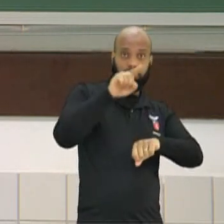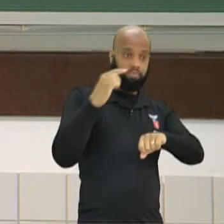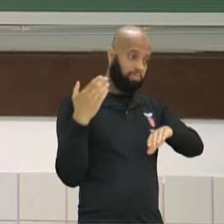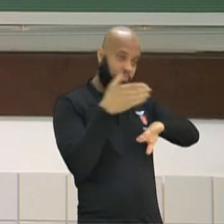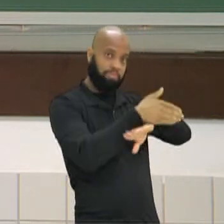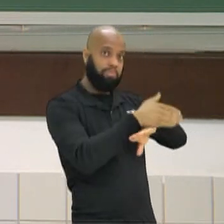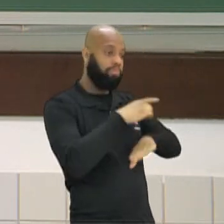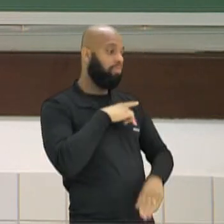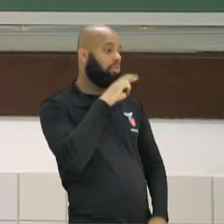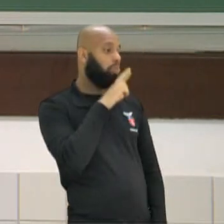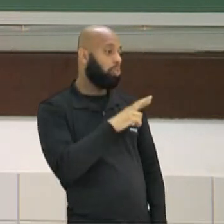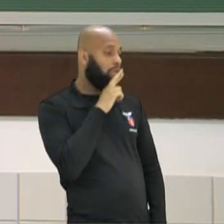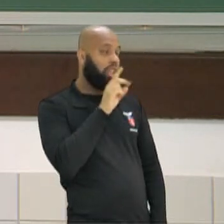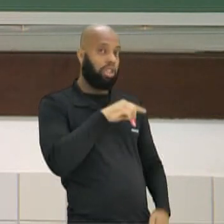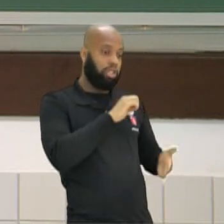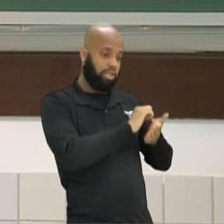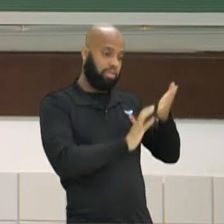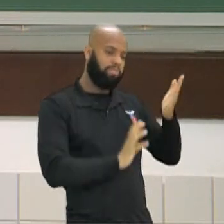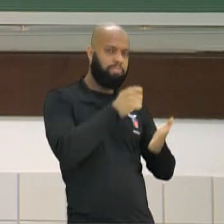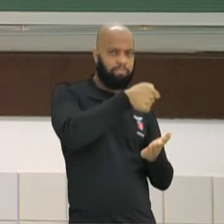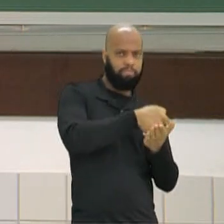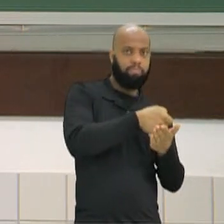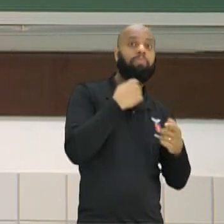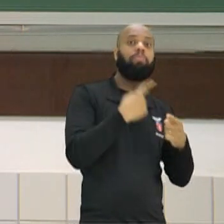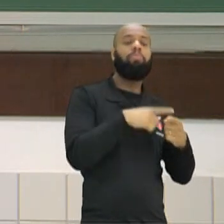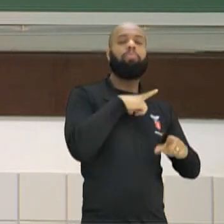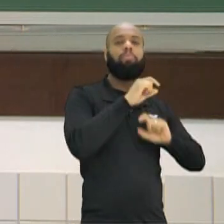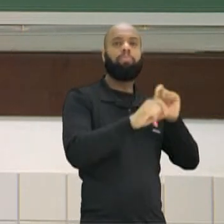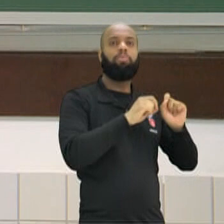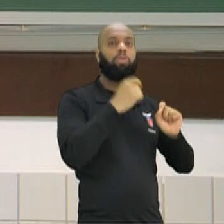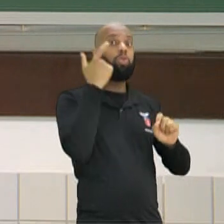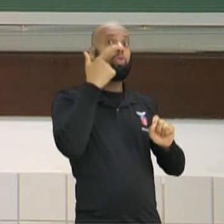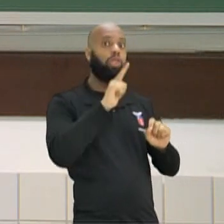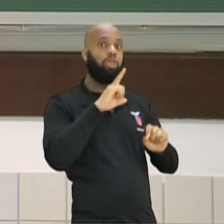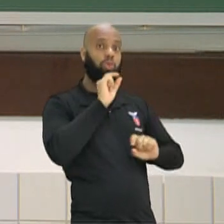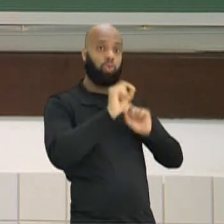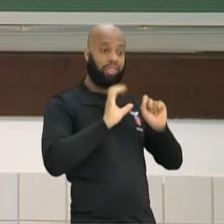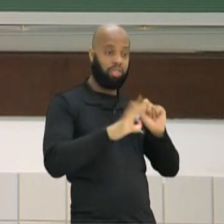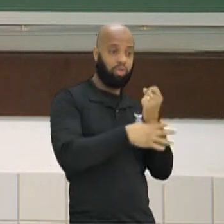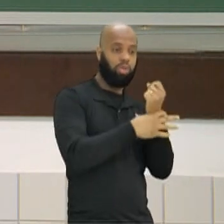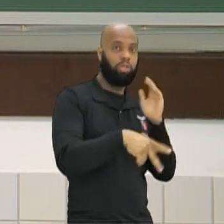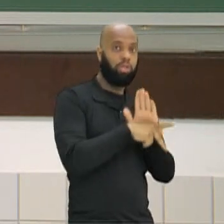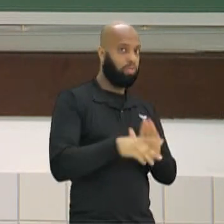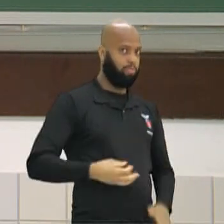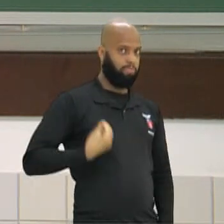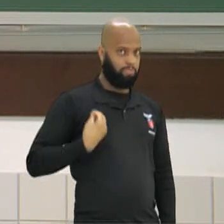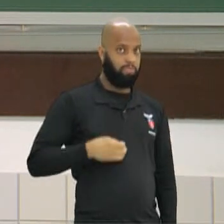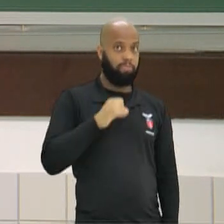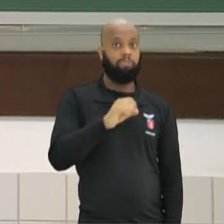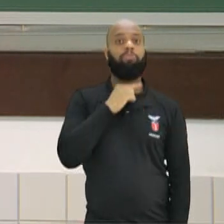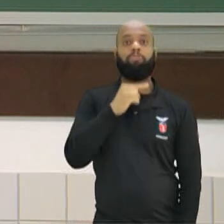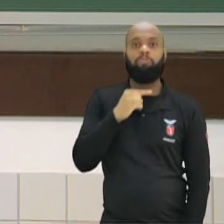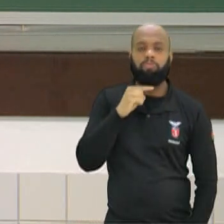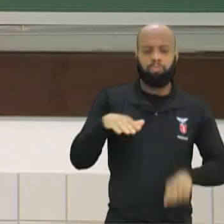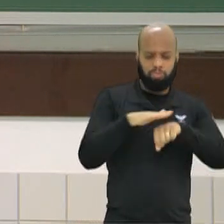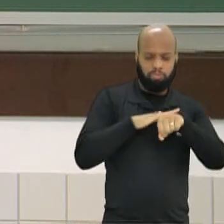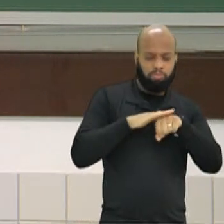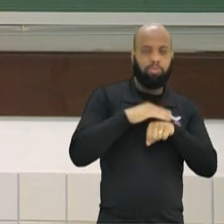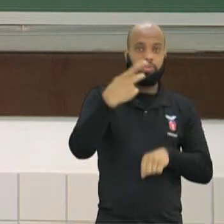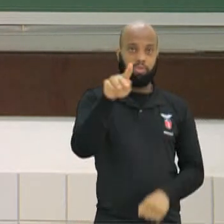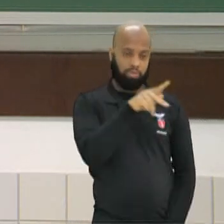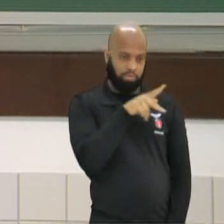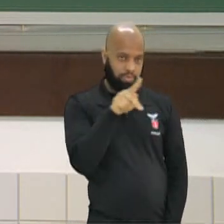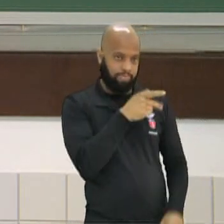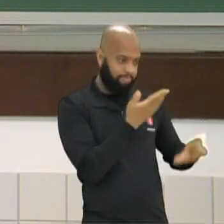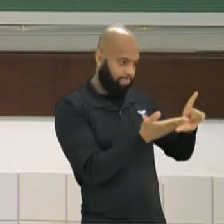responda aquelas atividades obrigatórias, porque elas marcam a tua presença lá. Se você tiver alguma dúvida, converse com o professor do Google Classroom, que ele vai